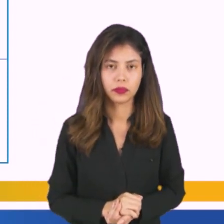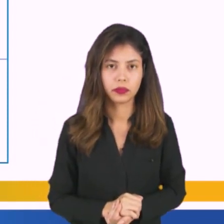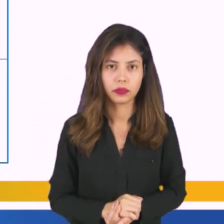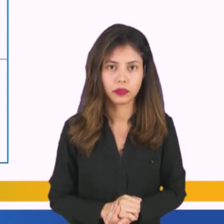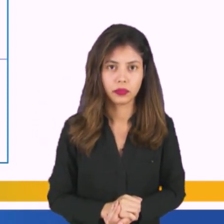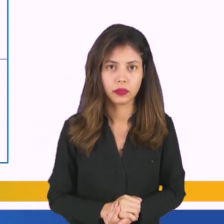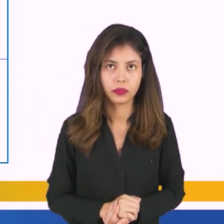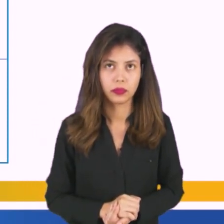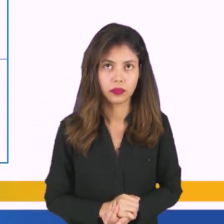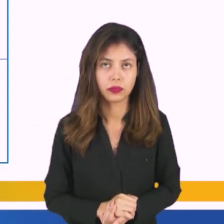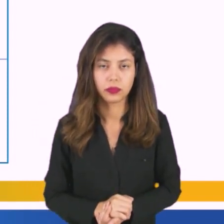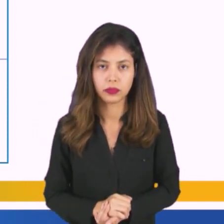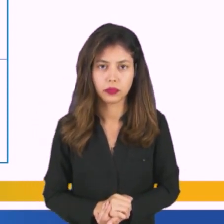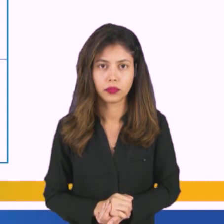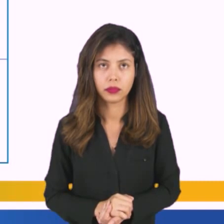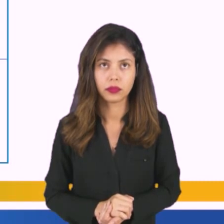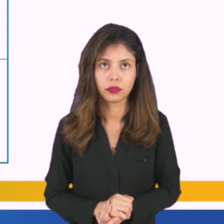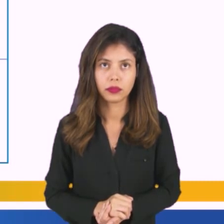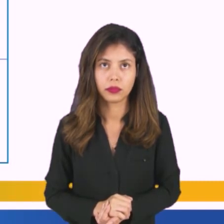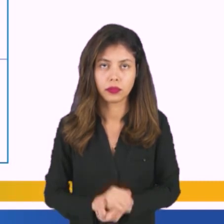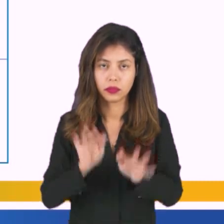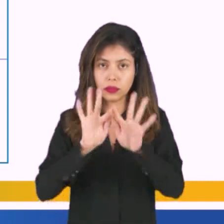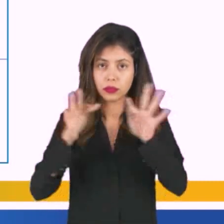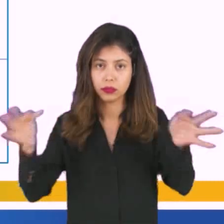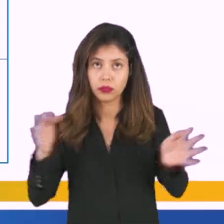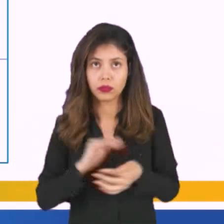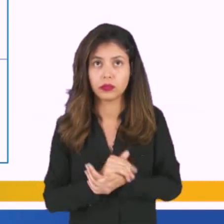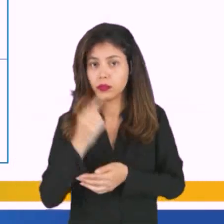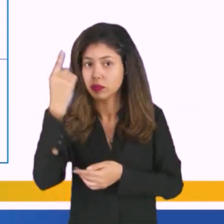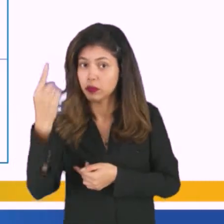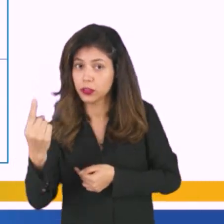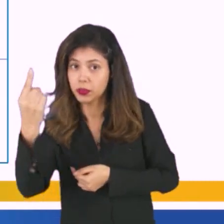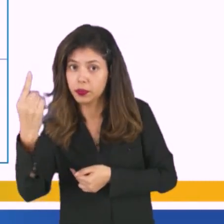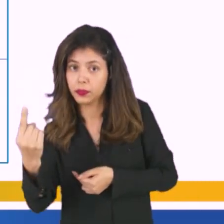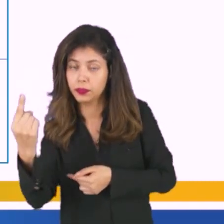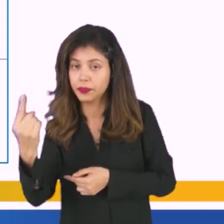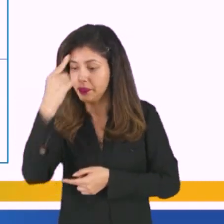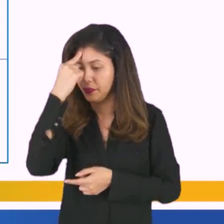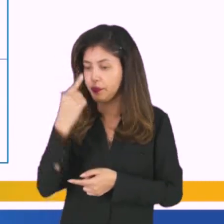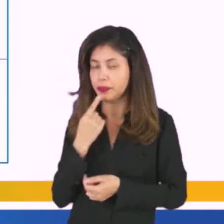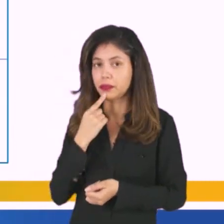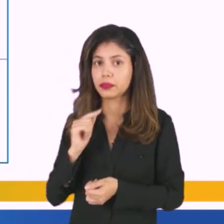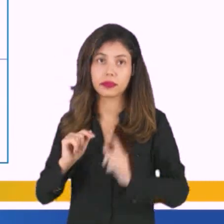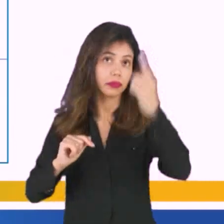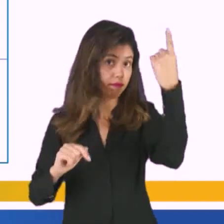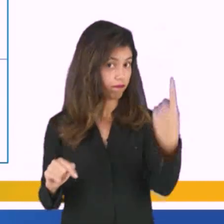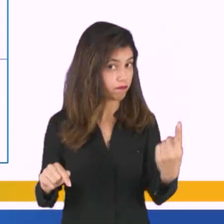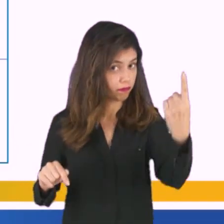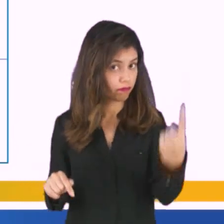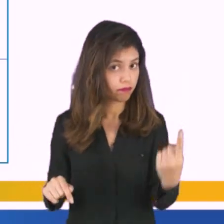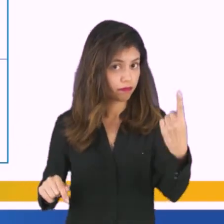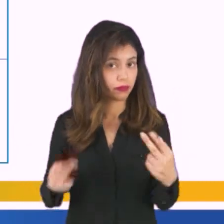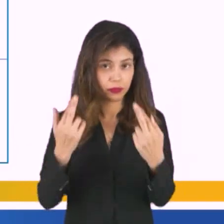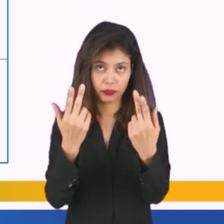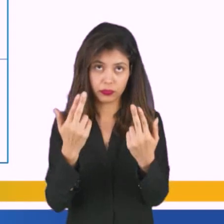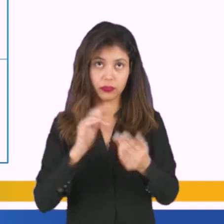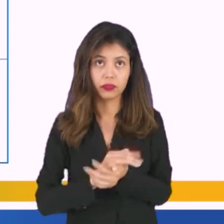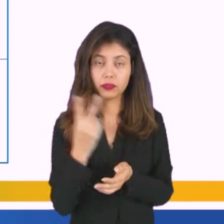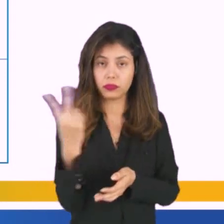C7H8O, que vai ser a fórmula tanto dessa substância aqui, quanto dessa, e porém as duas são